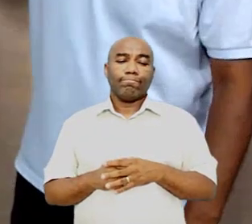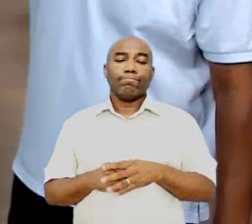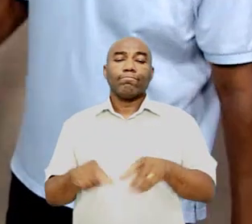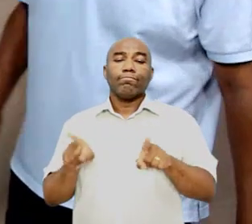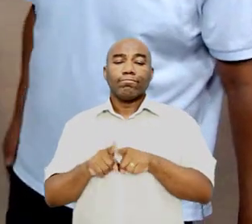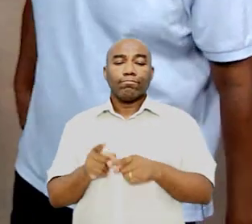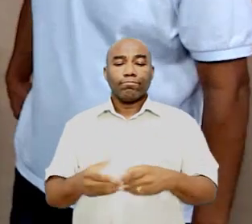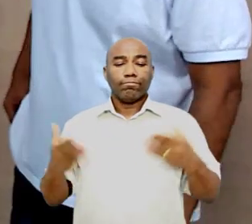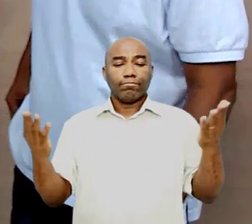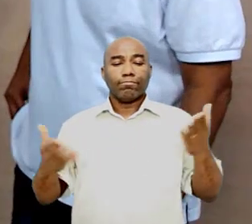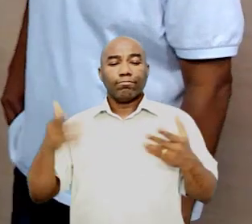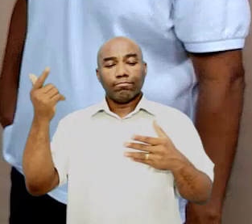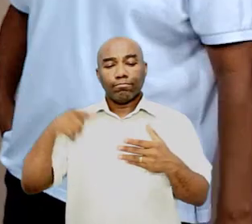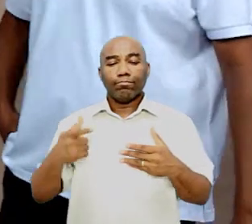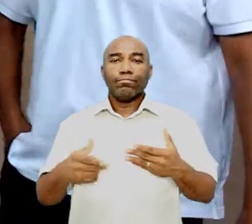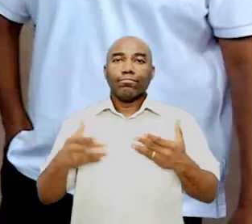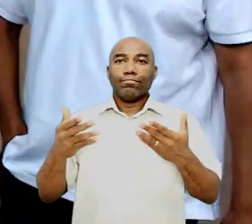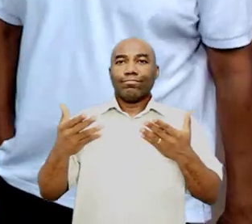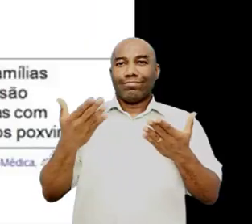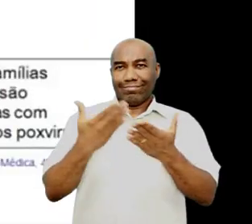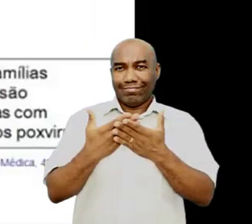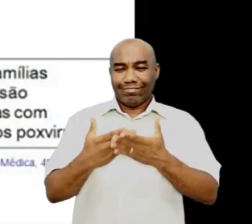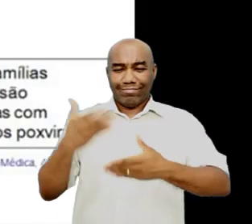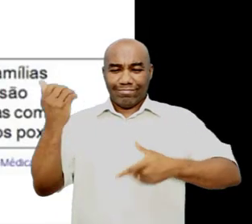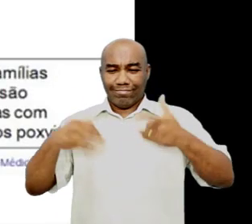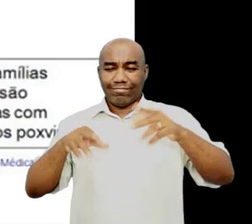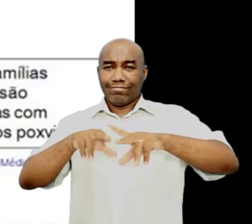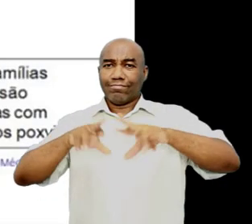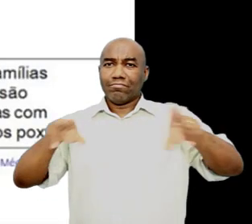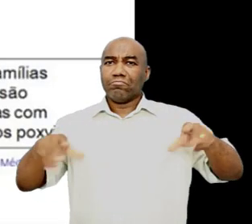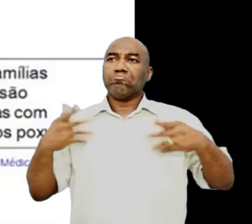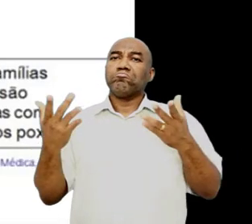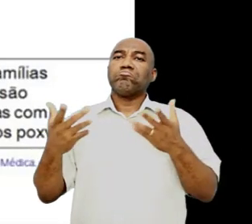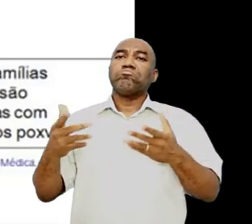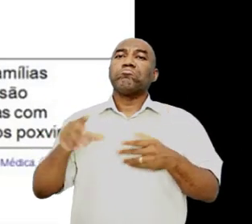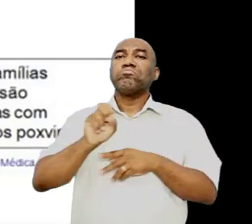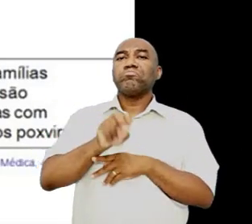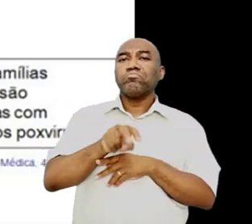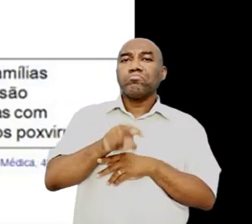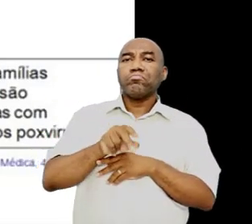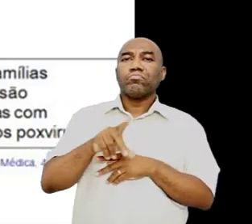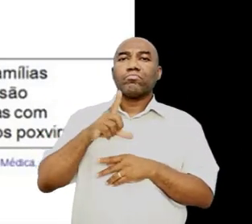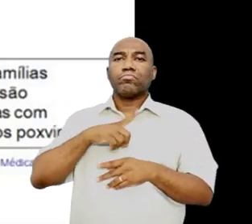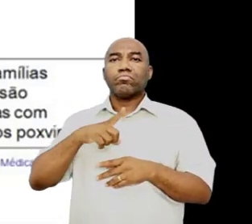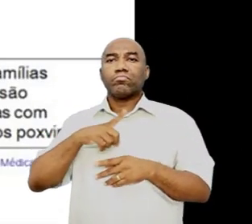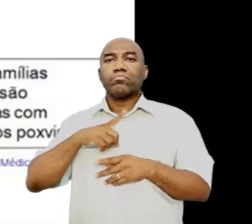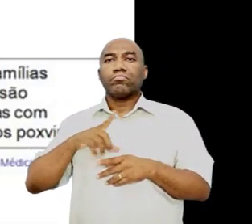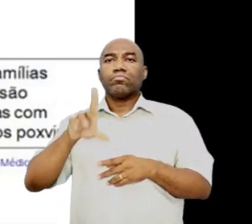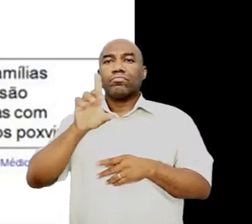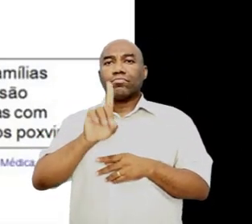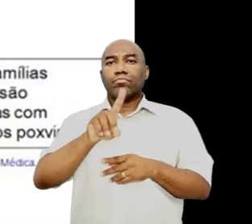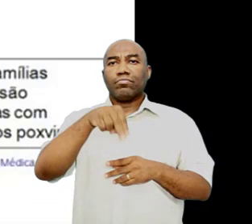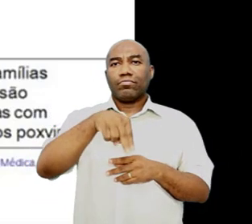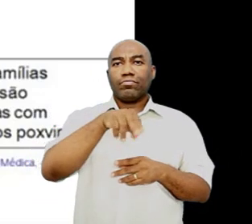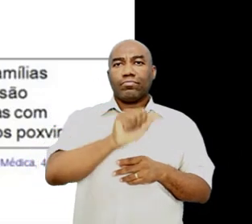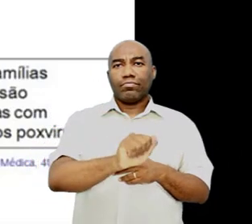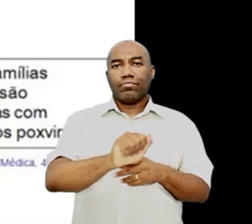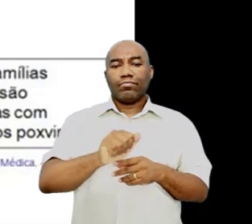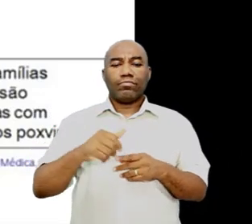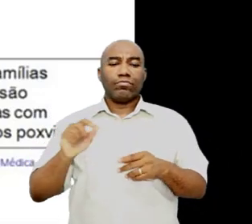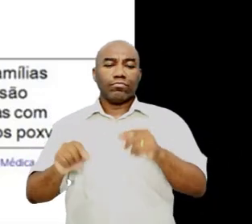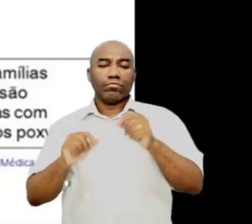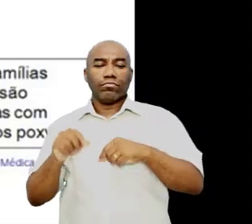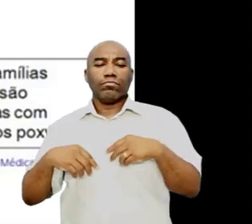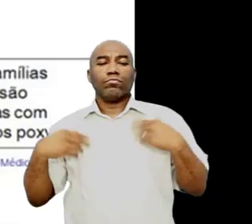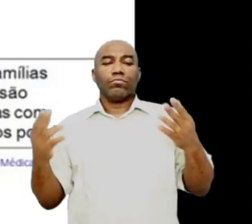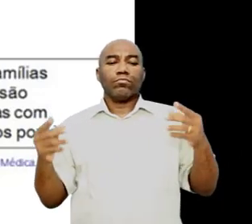para dar uma grandiosidade na aula, quais são os vírus que têm DNA? Olha aí, ó. E repare que a terminação está viride. Mas